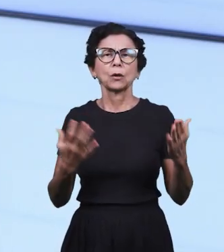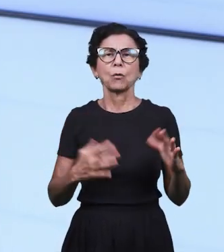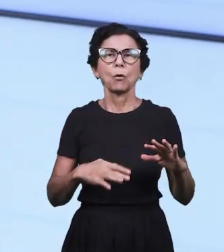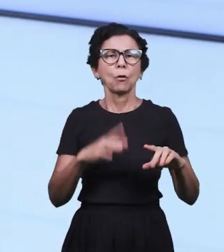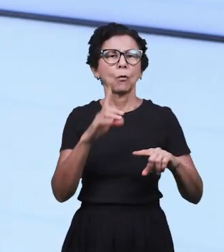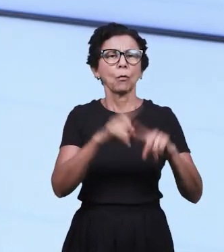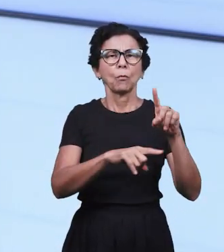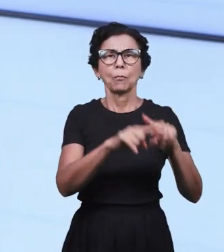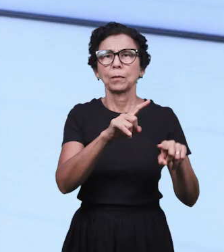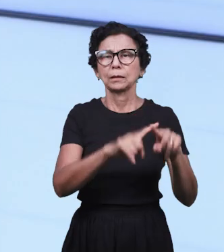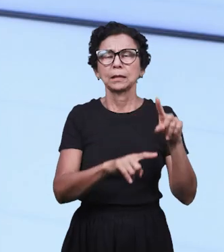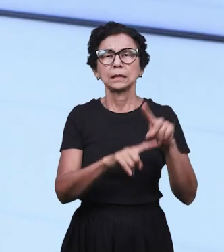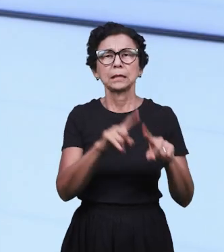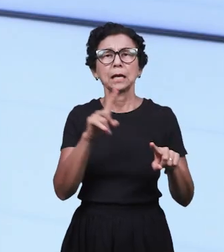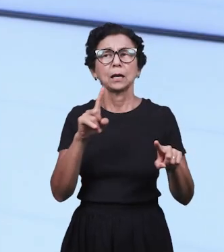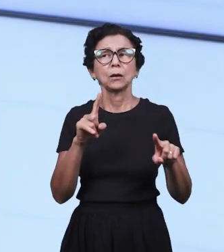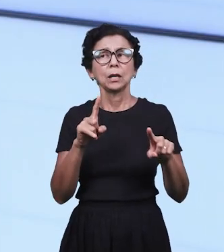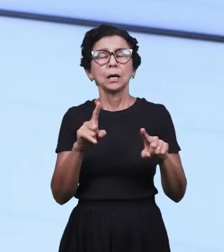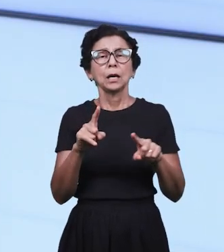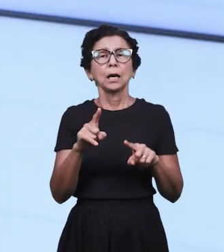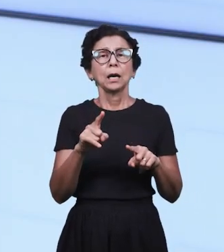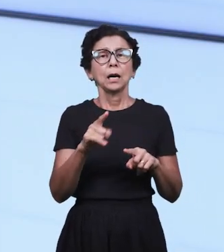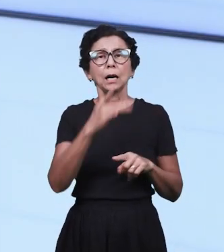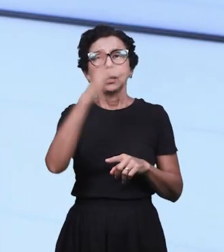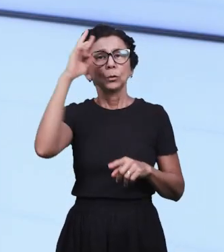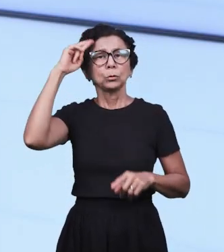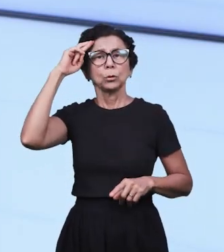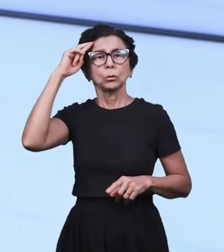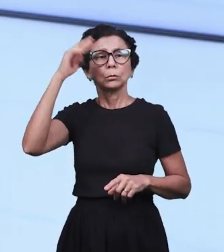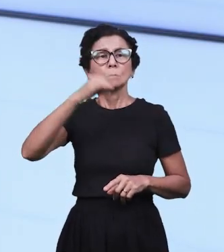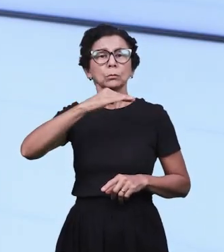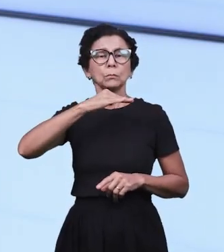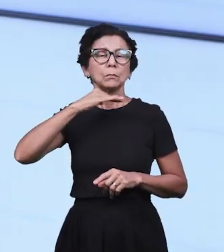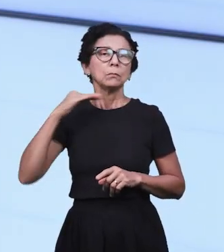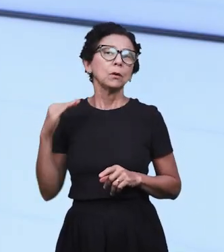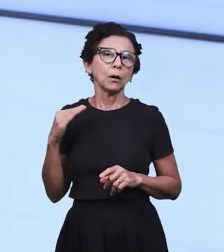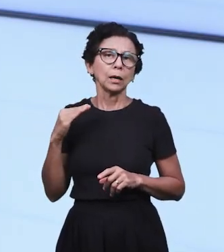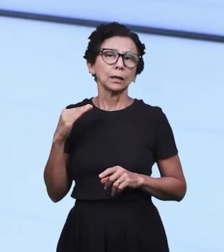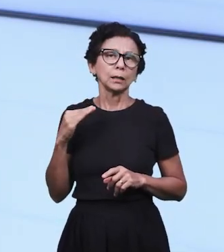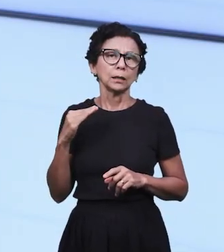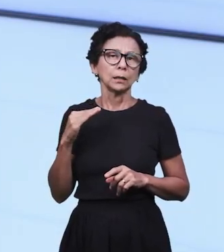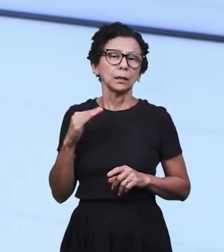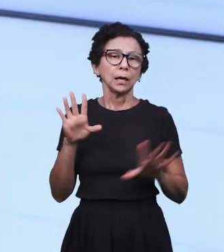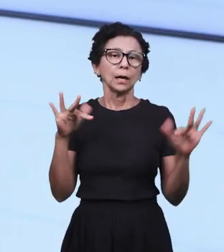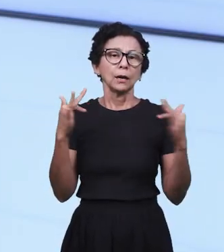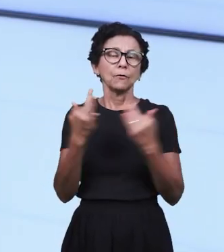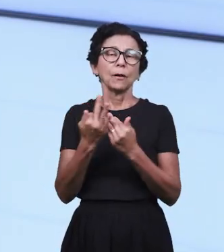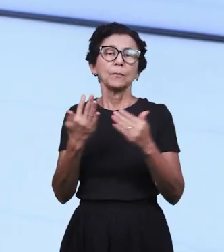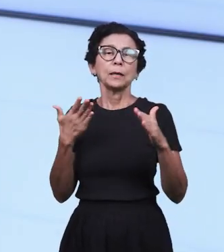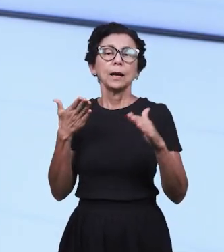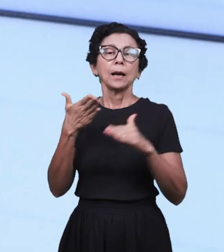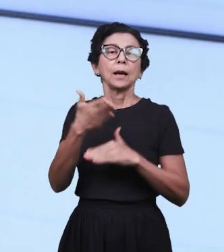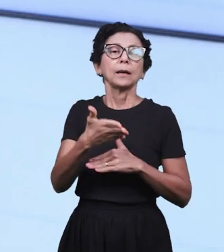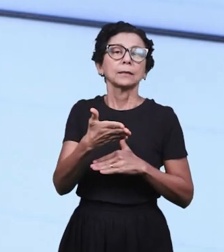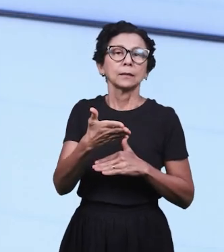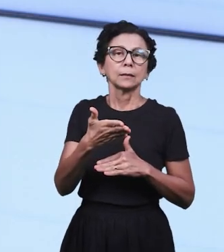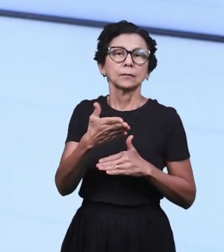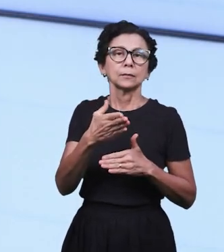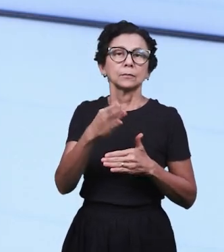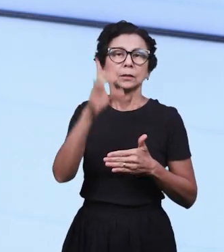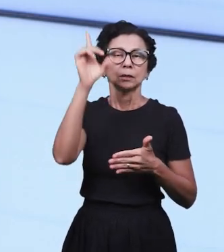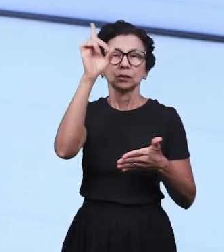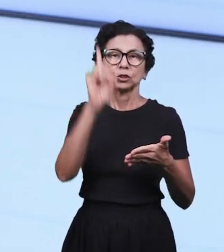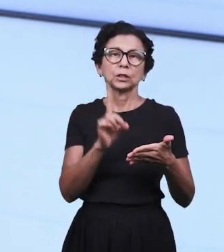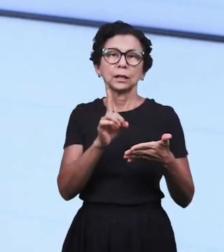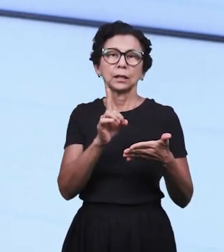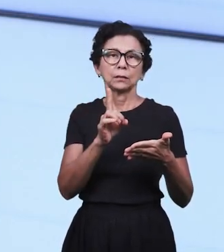pessoa ela dá entrada no inventário, aí então é que estas questões elas vão surgir. E